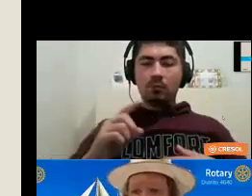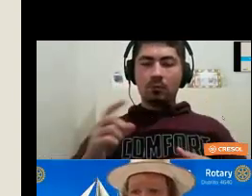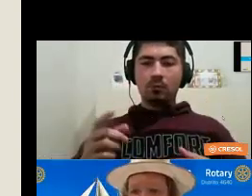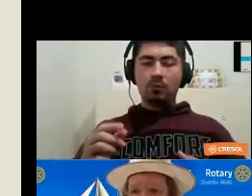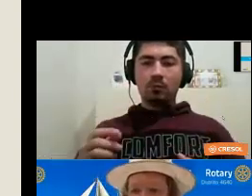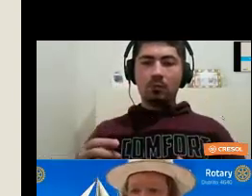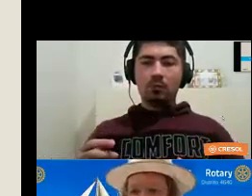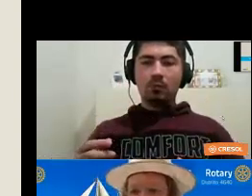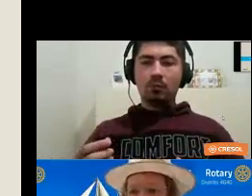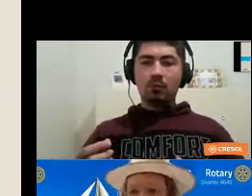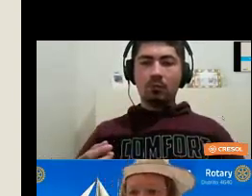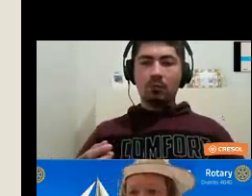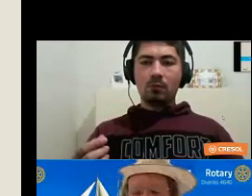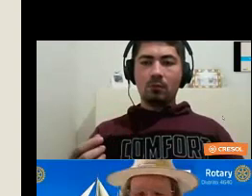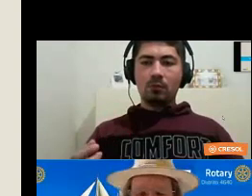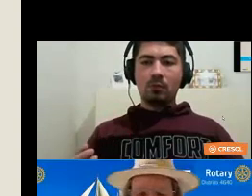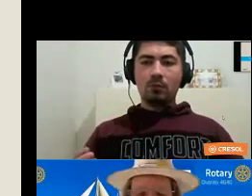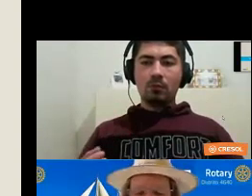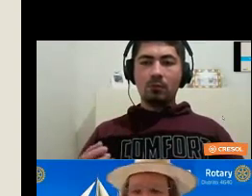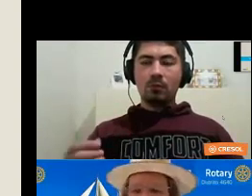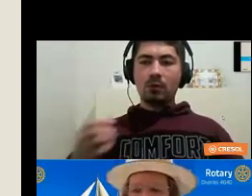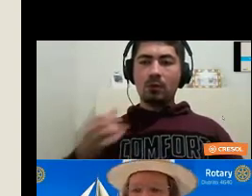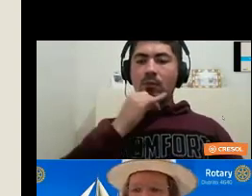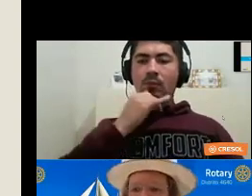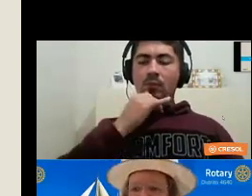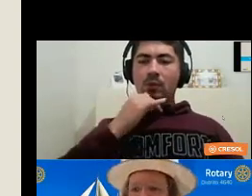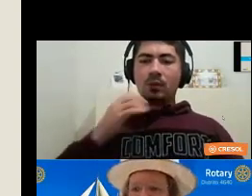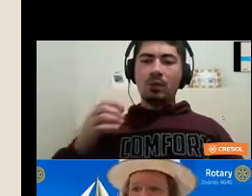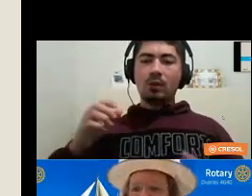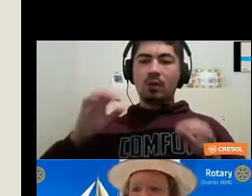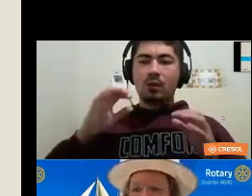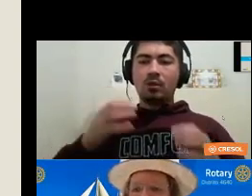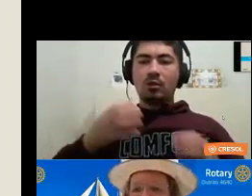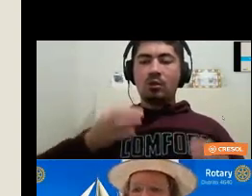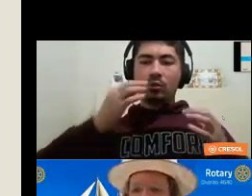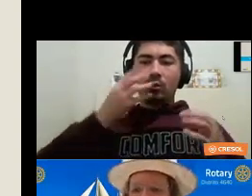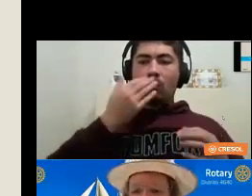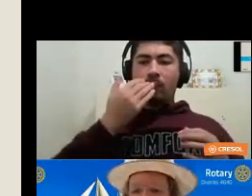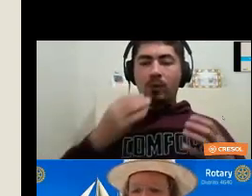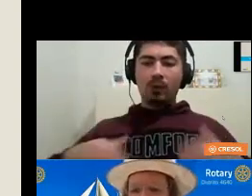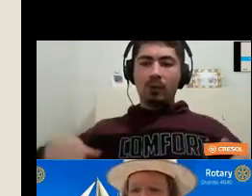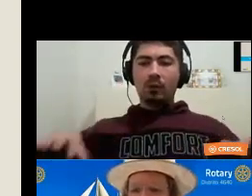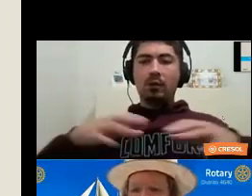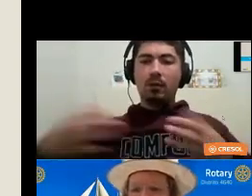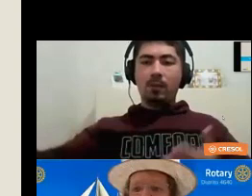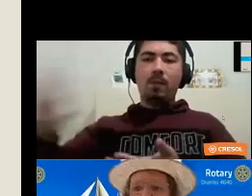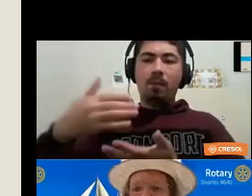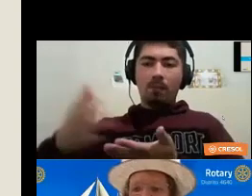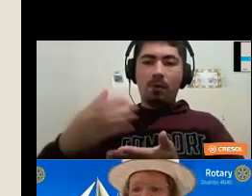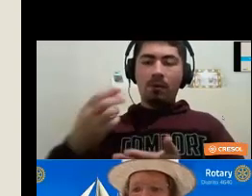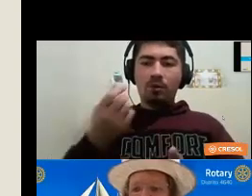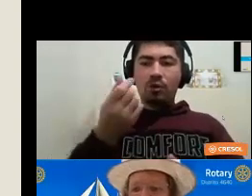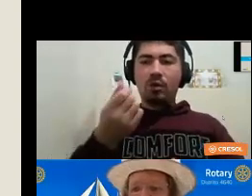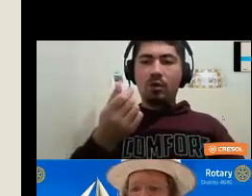fazem, de jantares, bailes, rifas, enfim, uma série de promoções para arrecadar fundos, mas a obrigação principal é